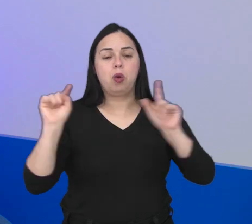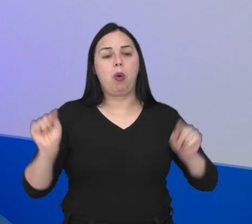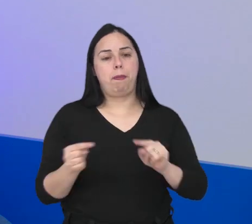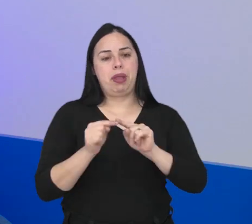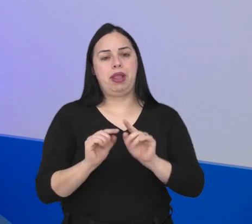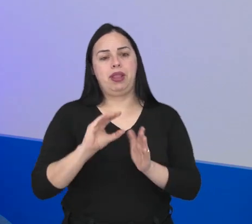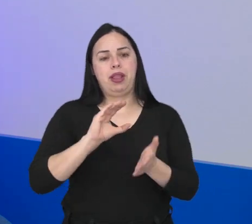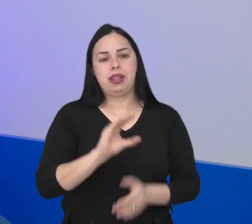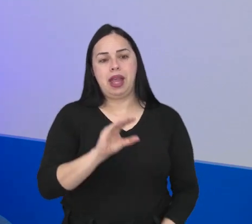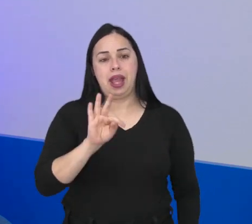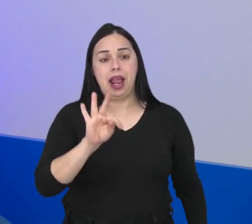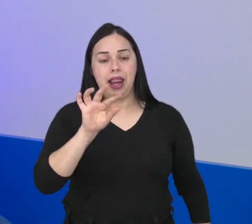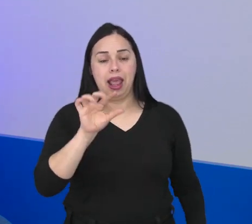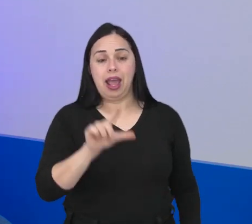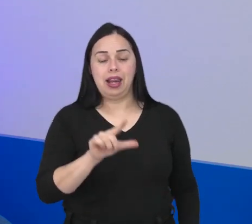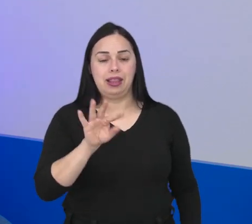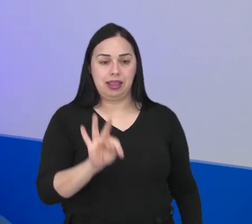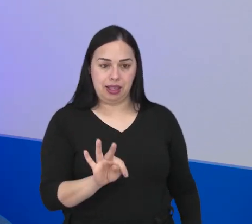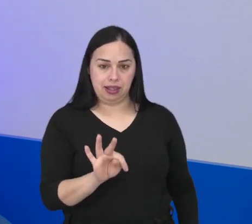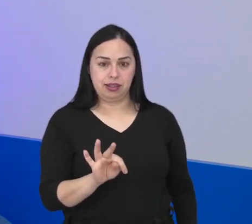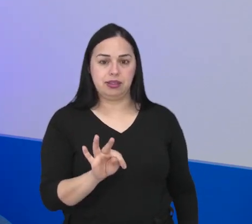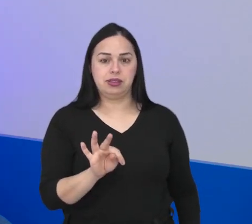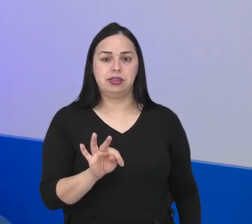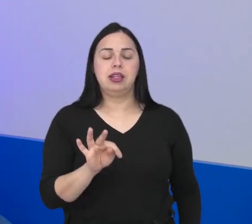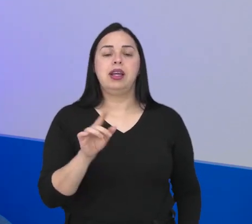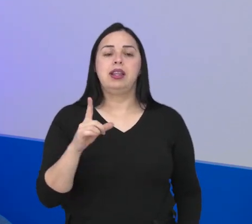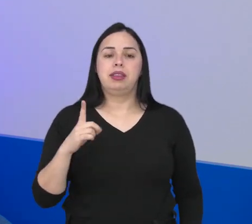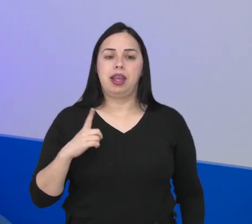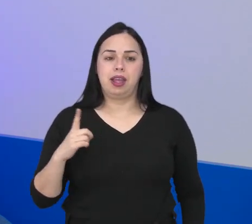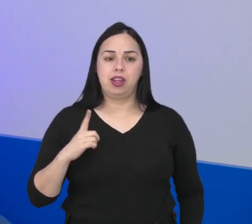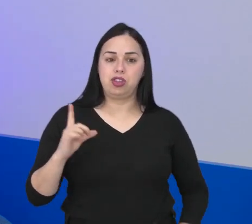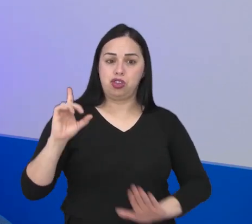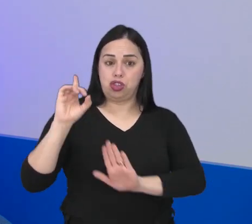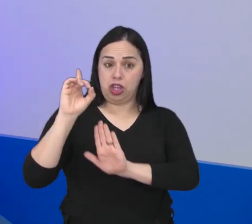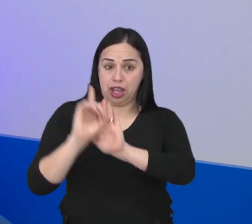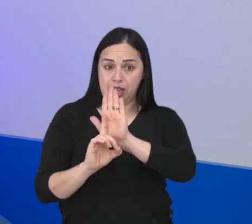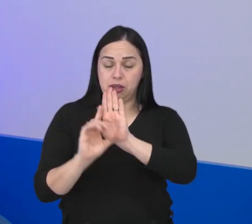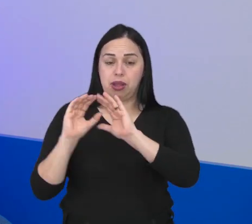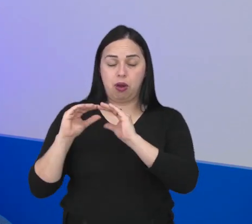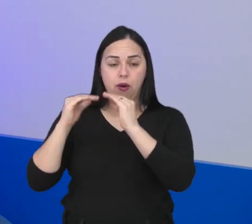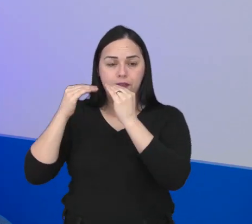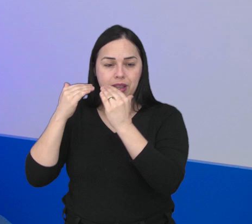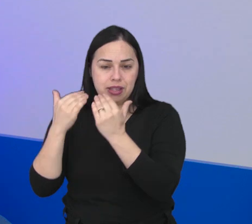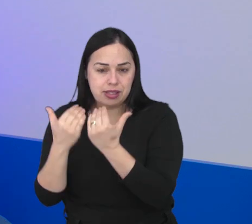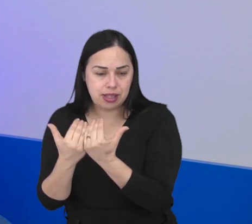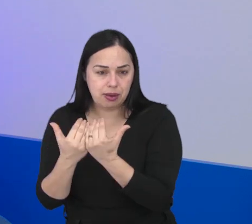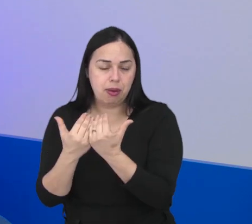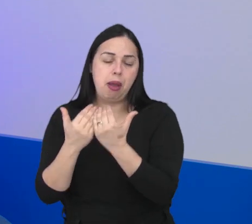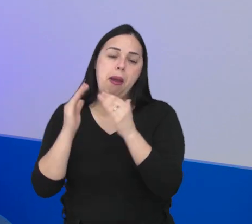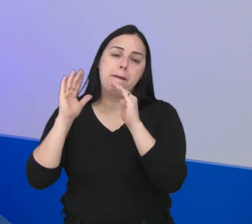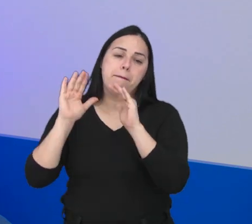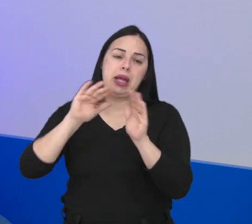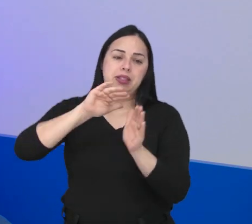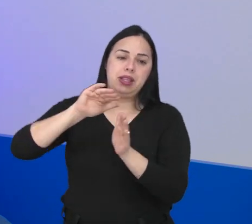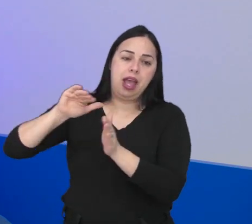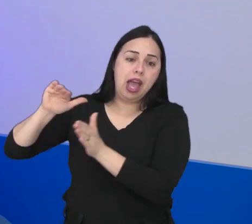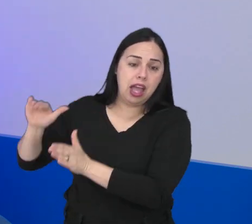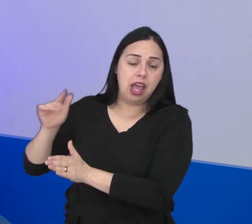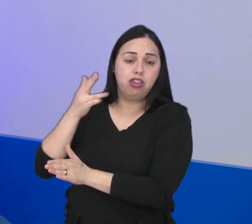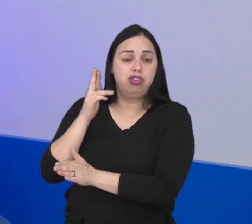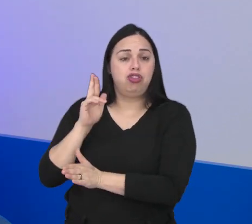na CLT. Os direitos, há outros direitos previstos também na Convenção Coletiva de Trabalho, mas quando é algo fora